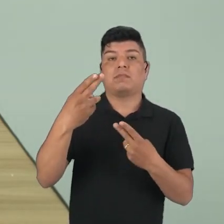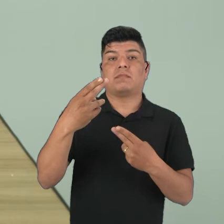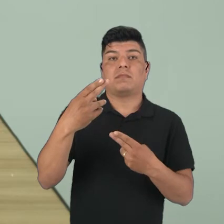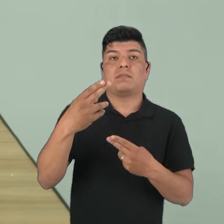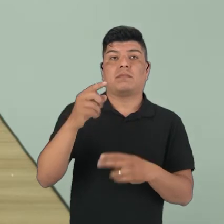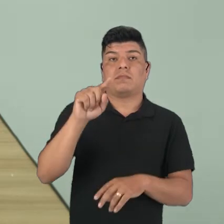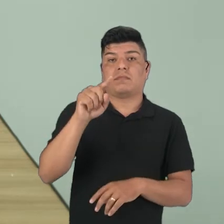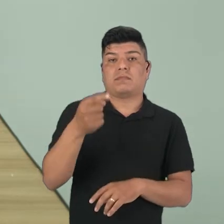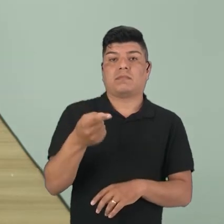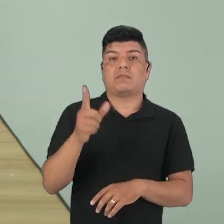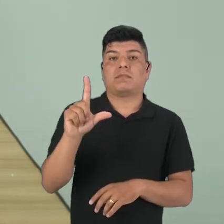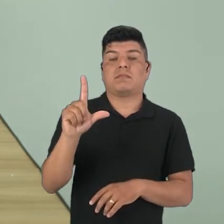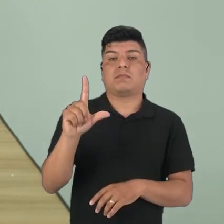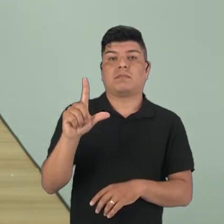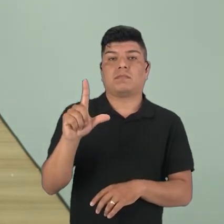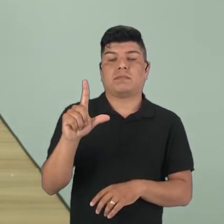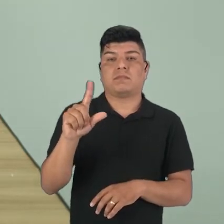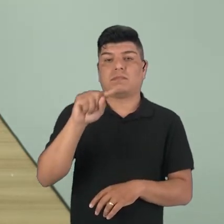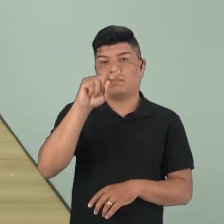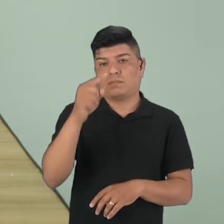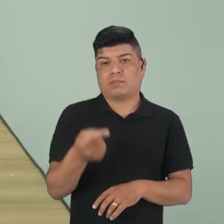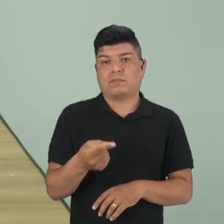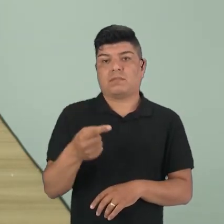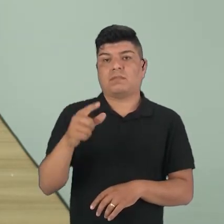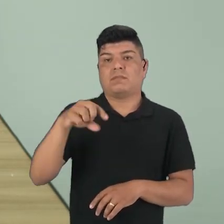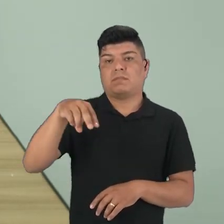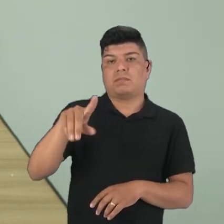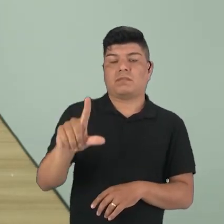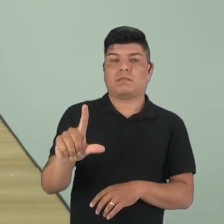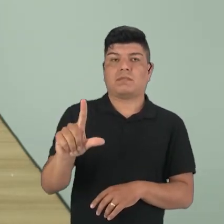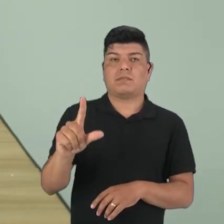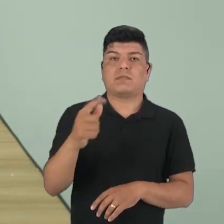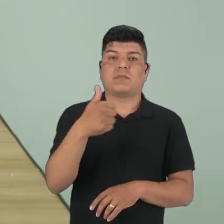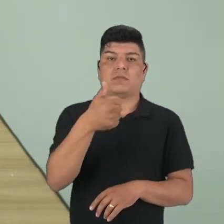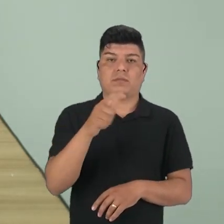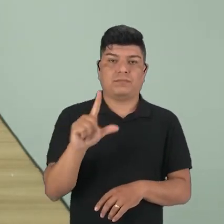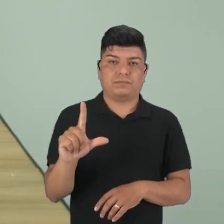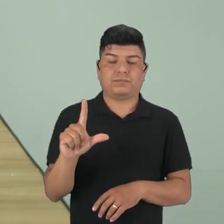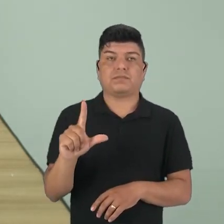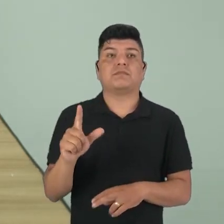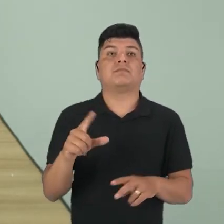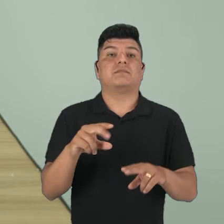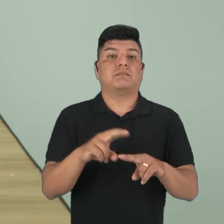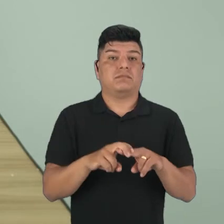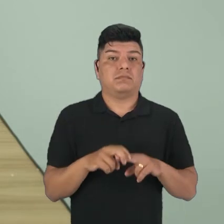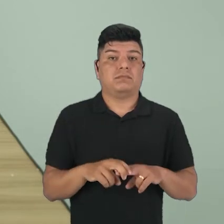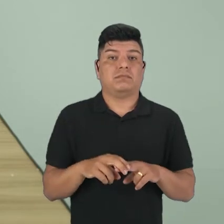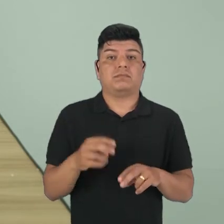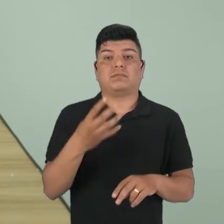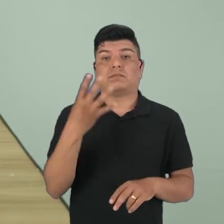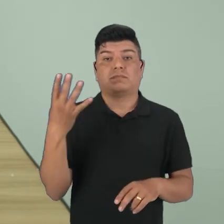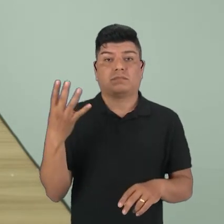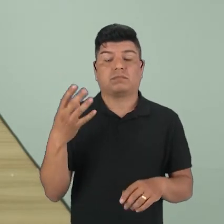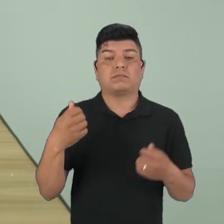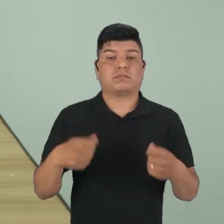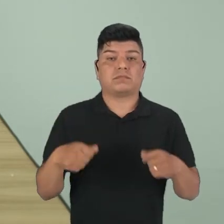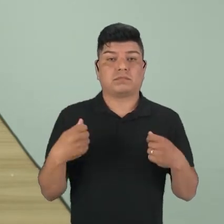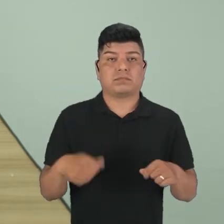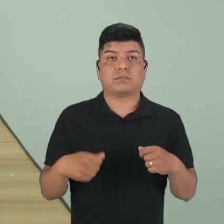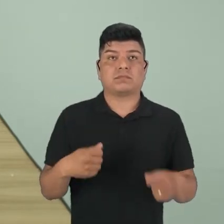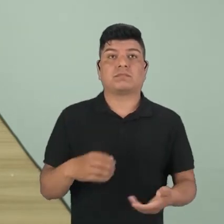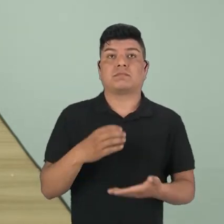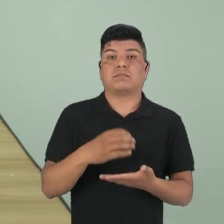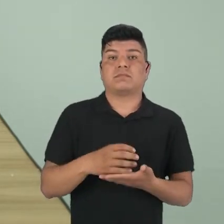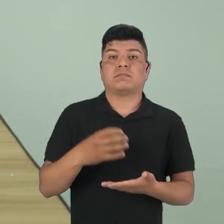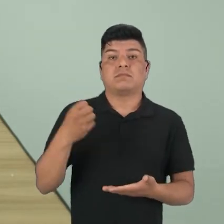1000 litros, vou ter mais 1000 ml, ou seja, 1 litro, né? Então, a quantidade de embalagens que eu vou precisar vão